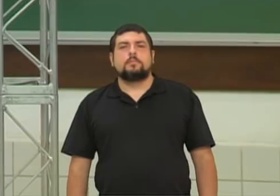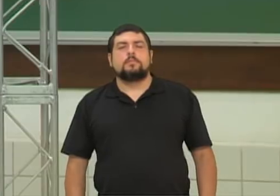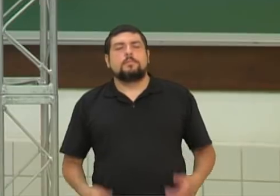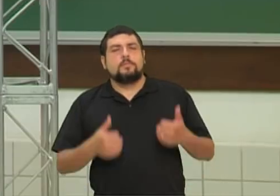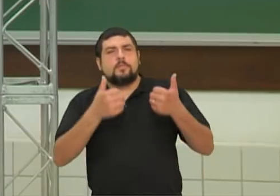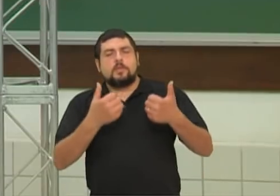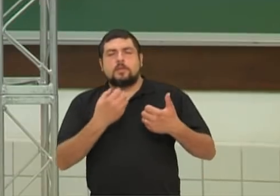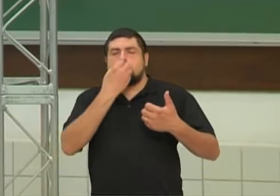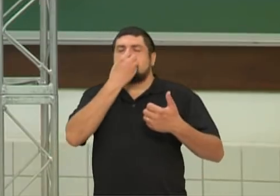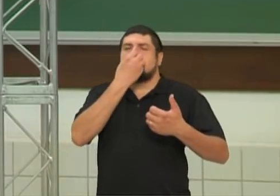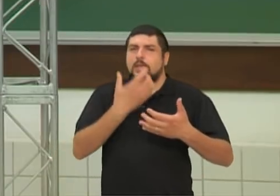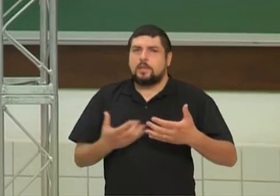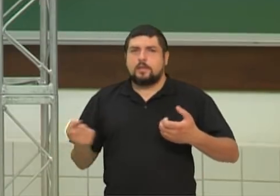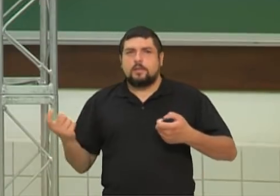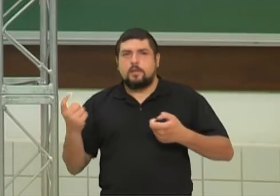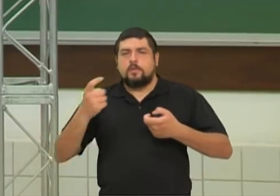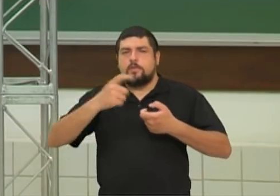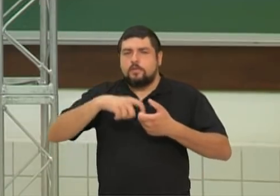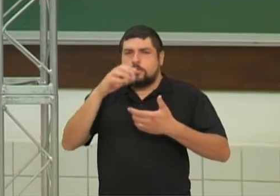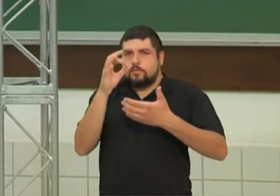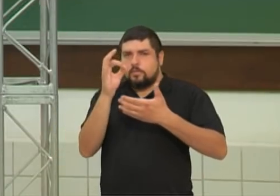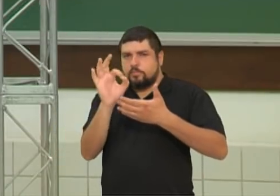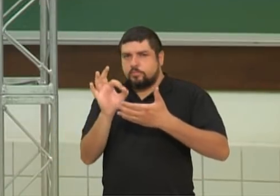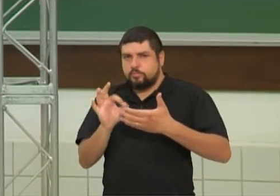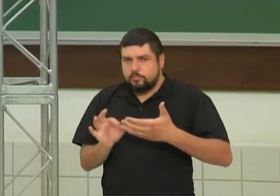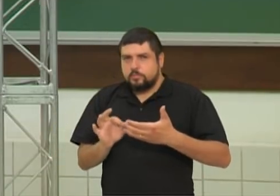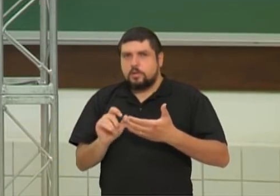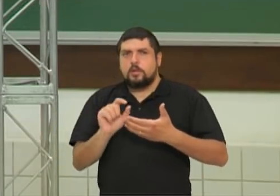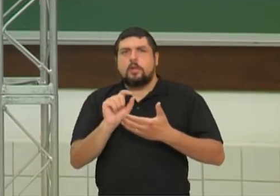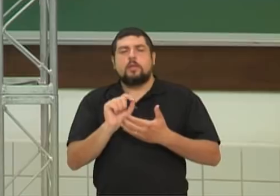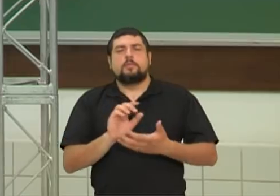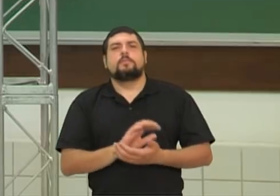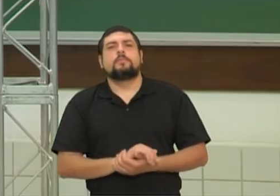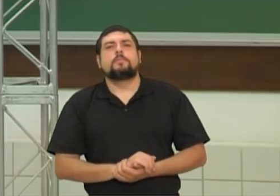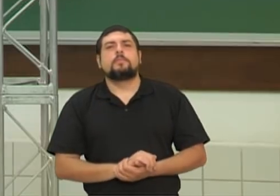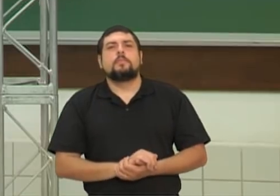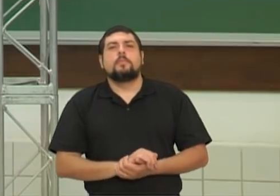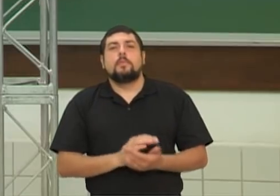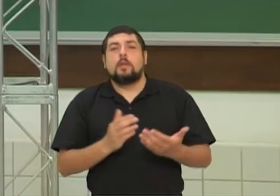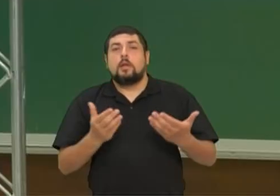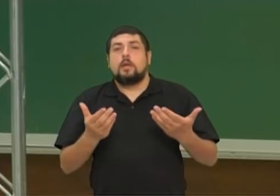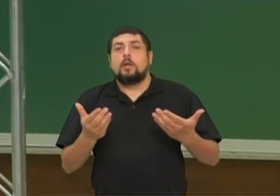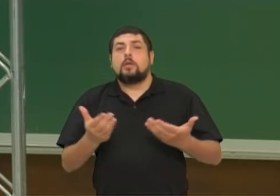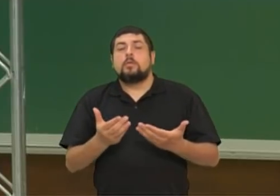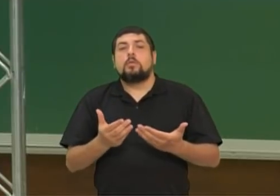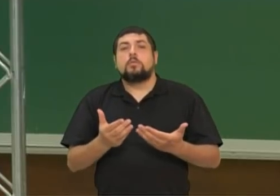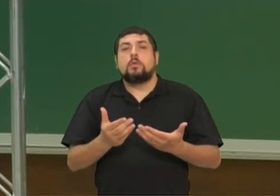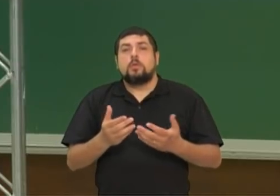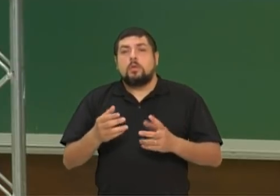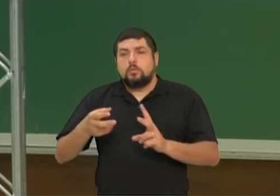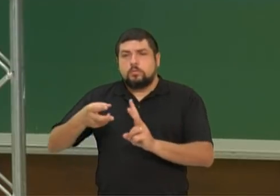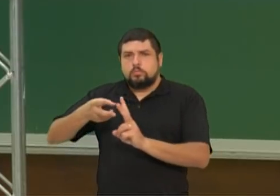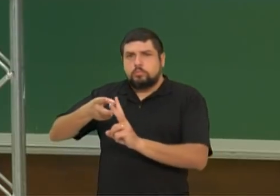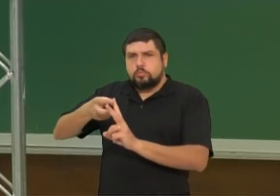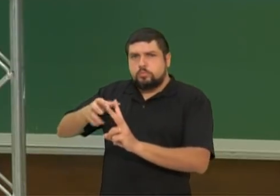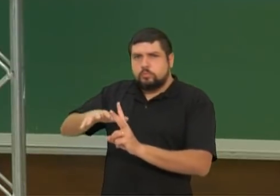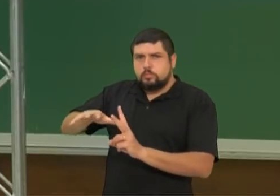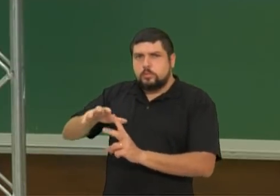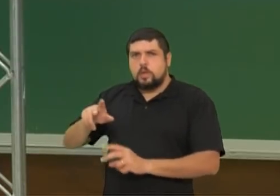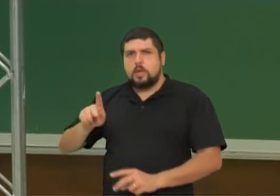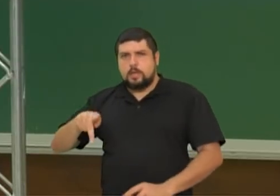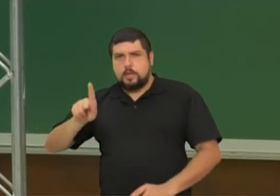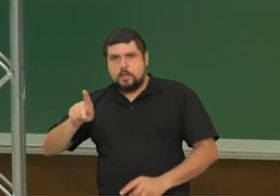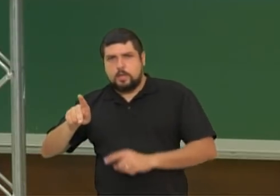Muito bem, voltamos aqui com a resolução do nosso quiz. Bem, o mundo para os indígenas Caigangue,